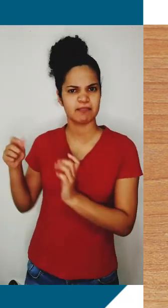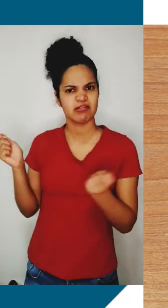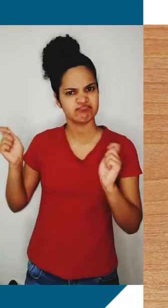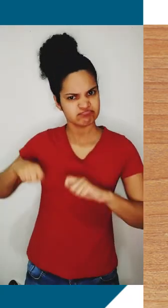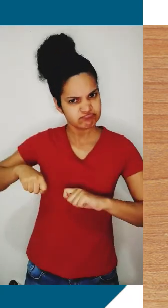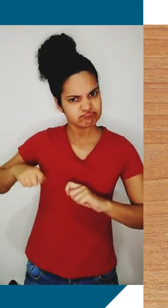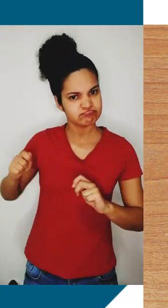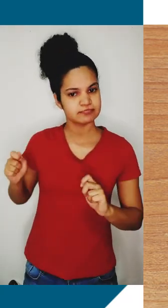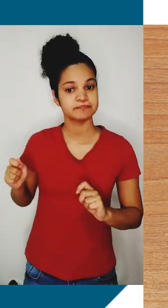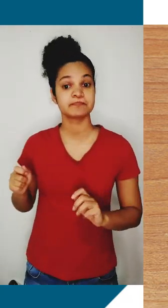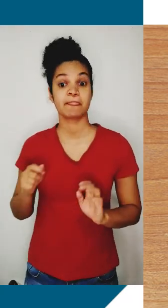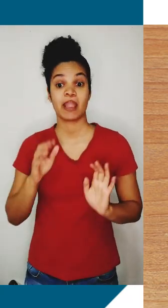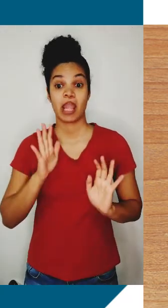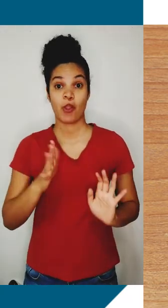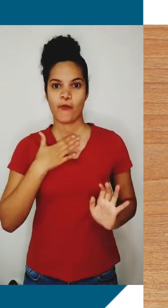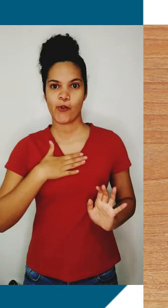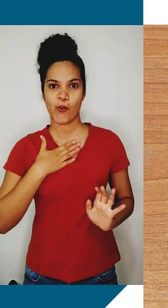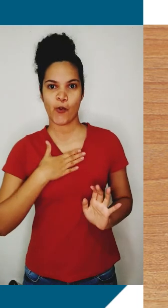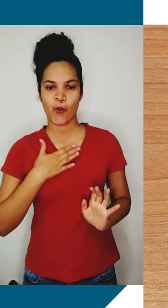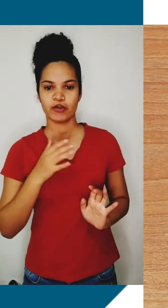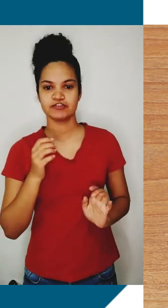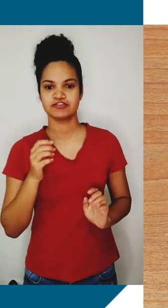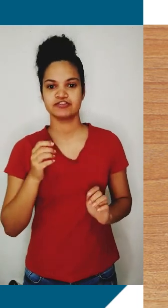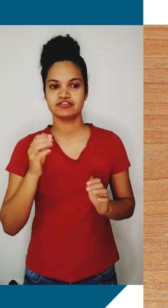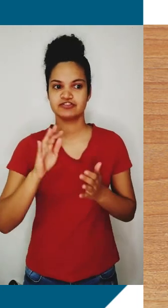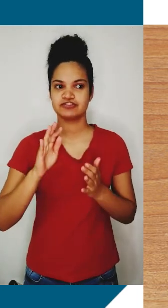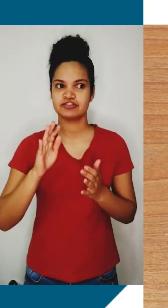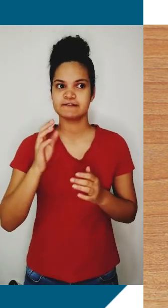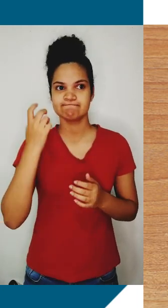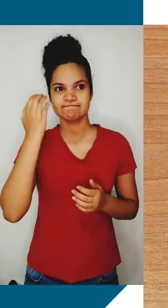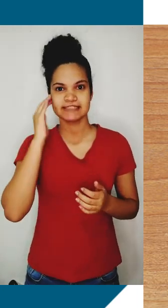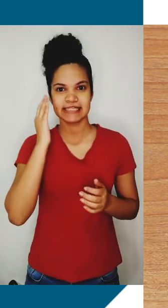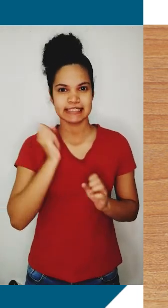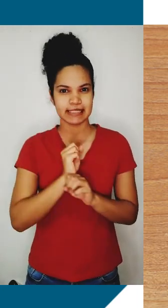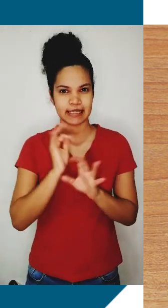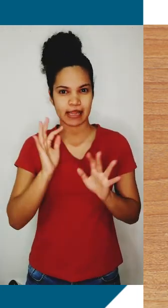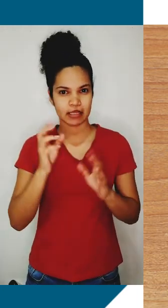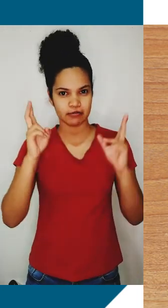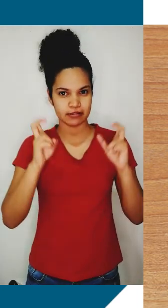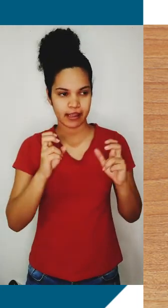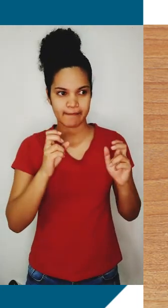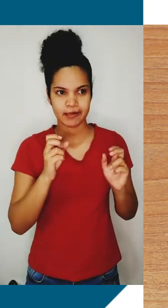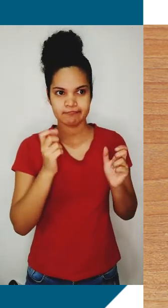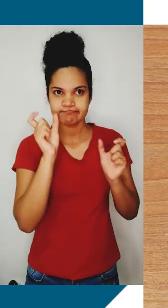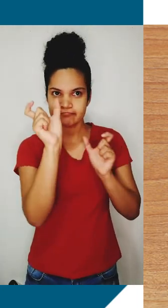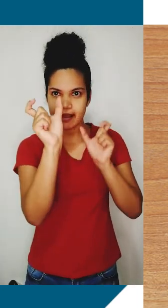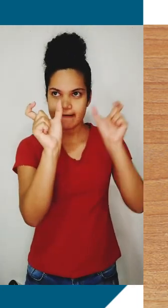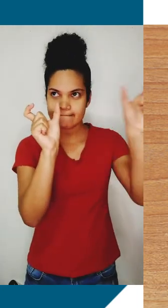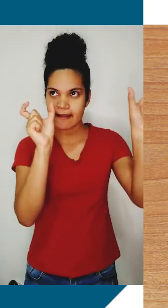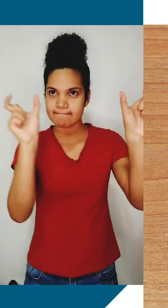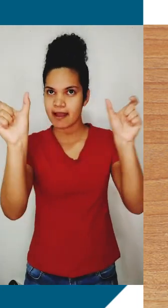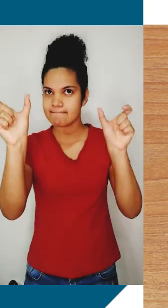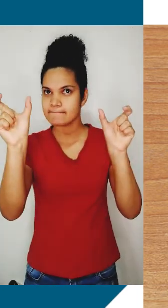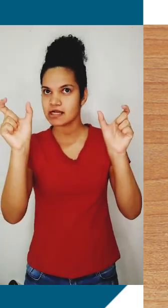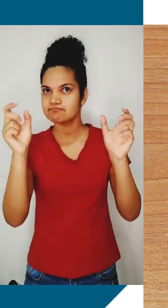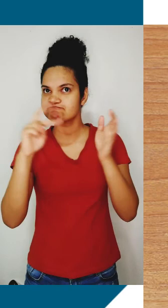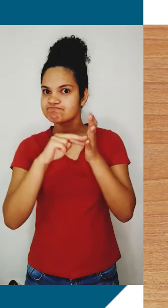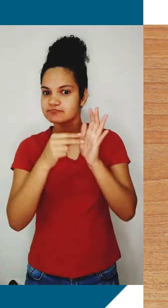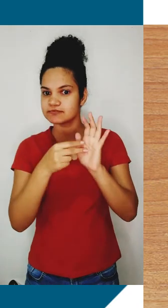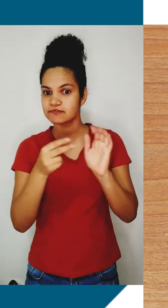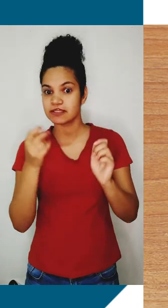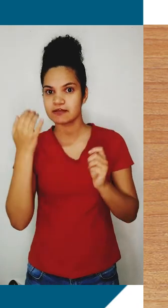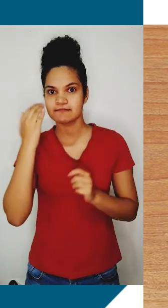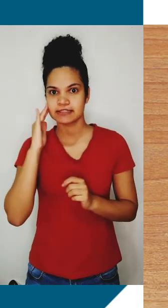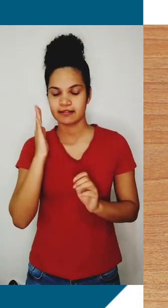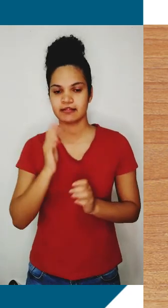sempre gosto de interpretar o tema pegando as palavras-chave para poder analisar. A gente tem aqui a palavra justificável,